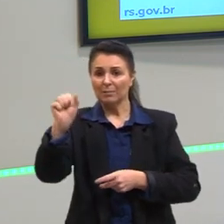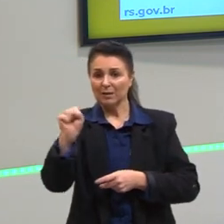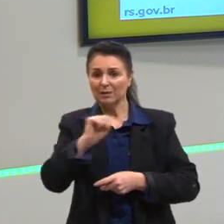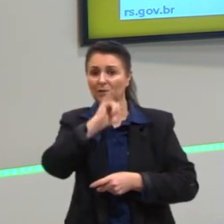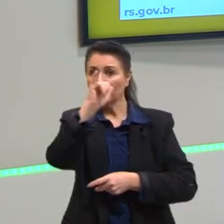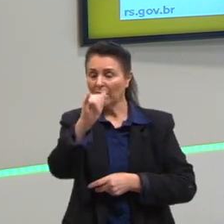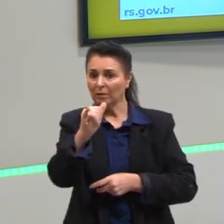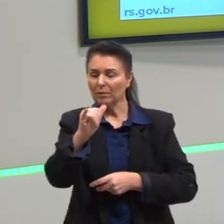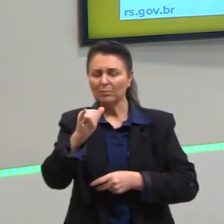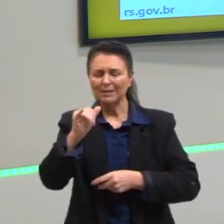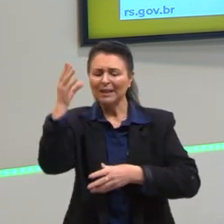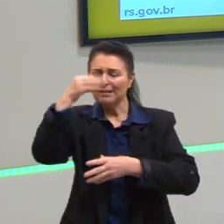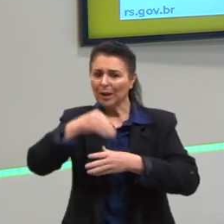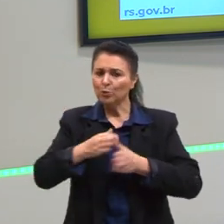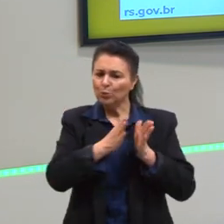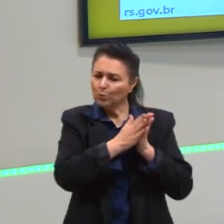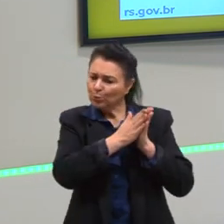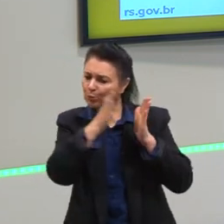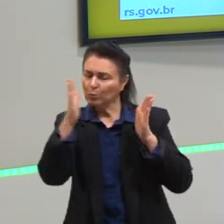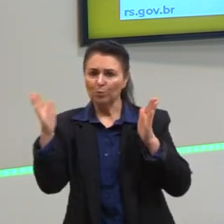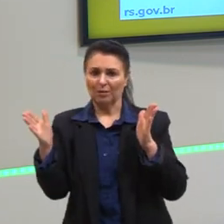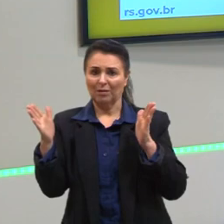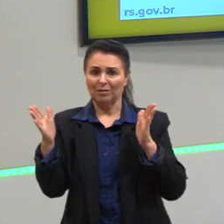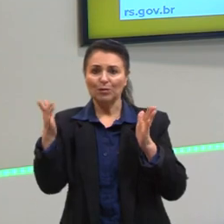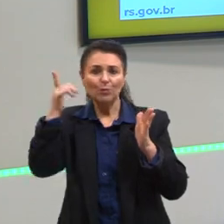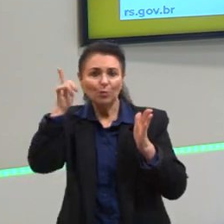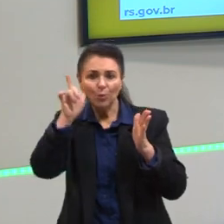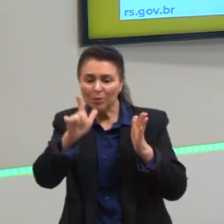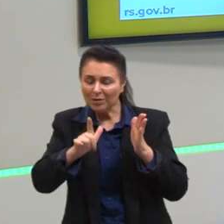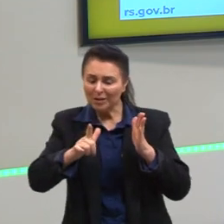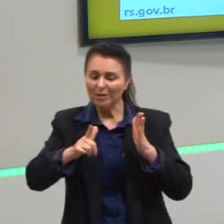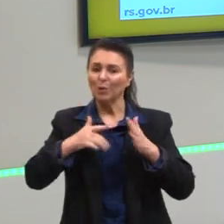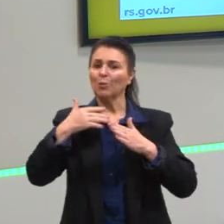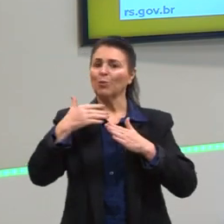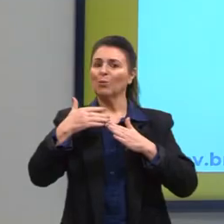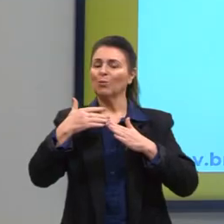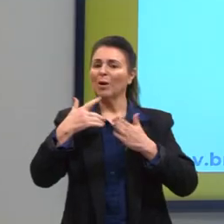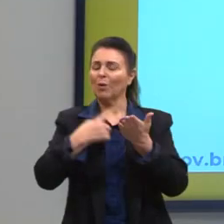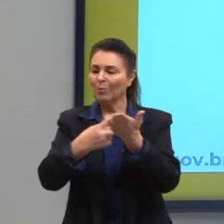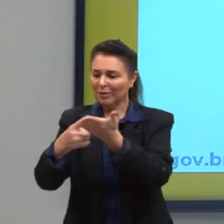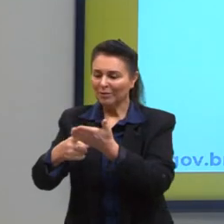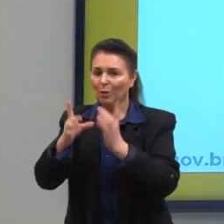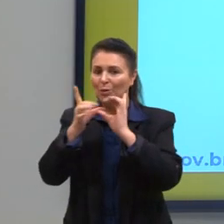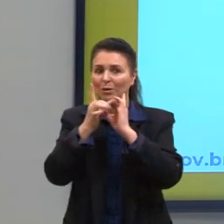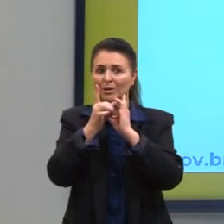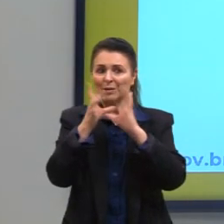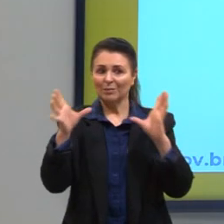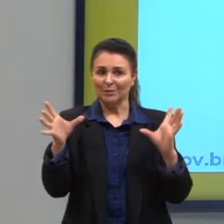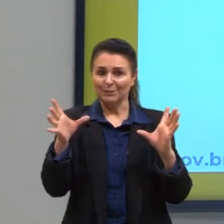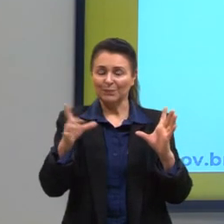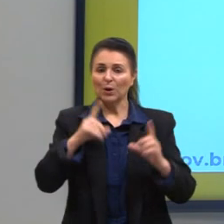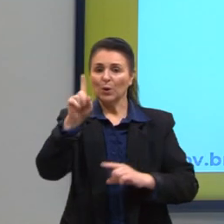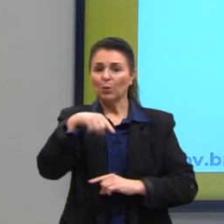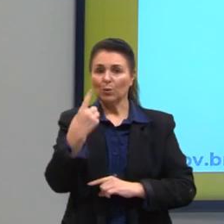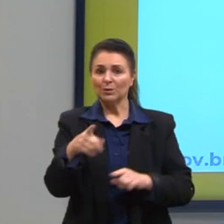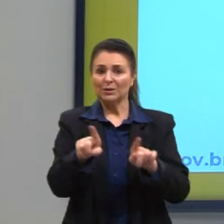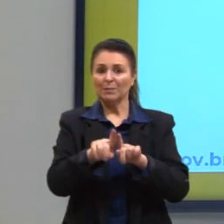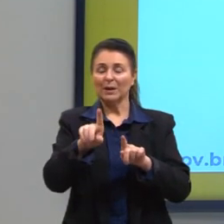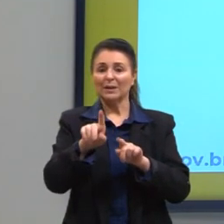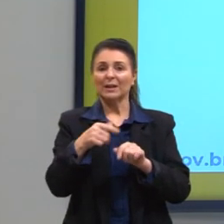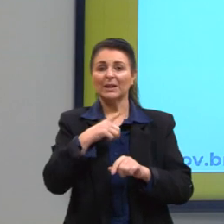através do uso da razão nós vamos conseguir chegar a algum consenso democrático e outros pensadores nosso amigo